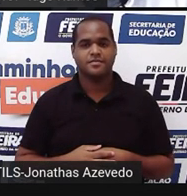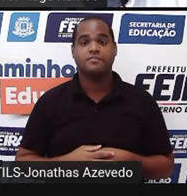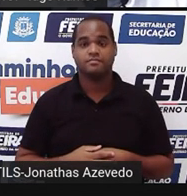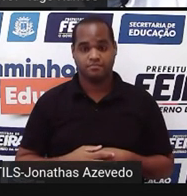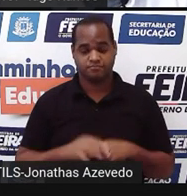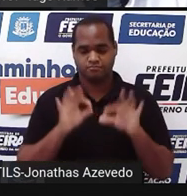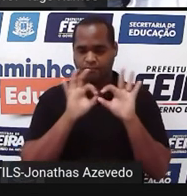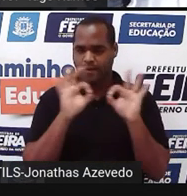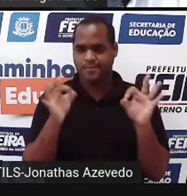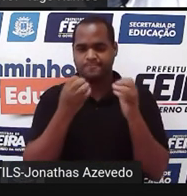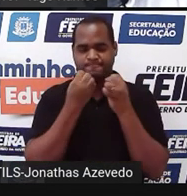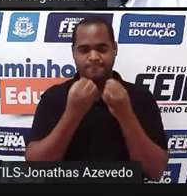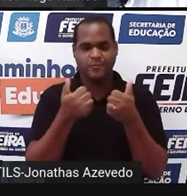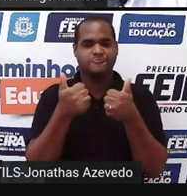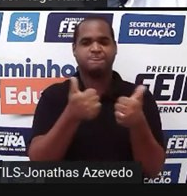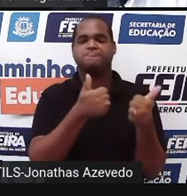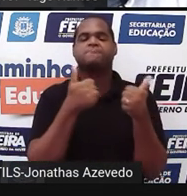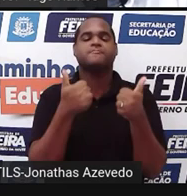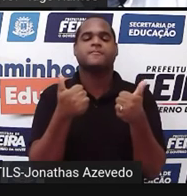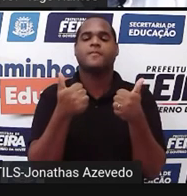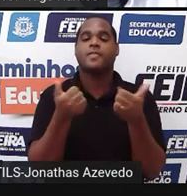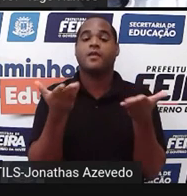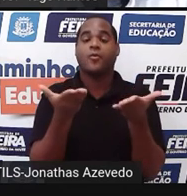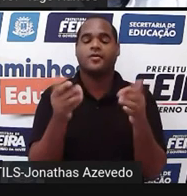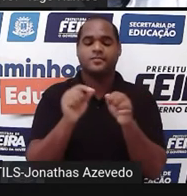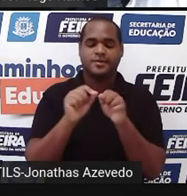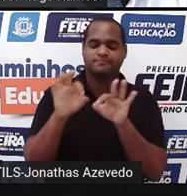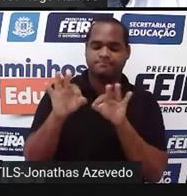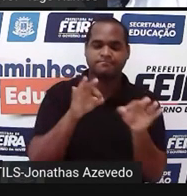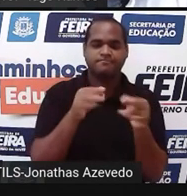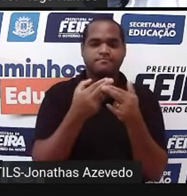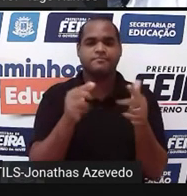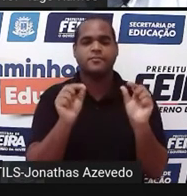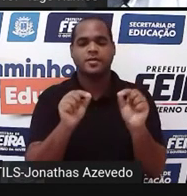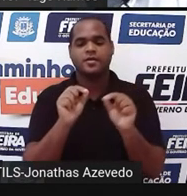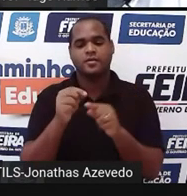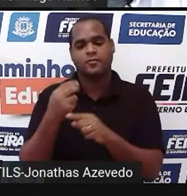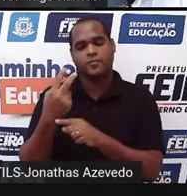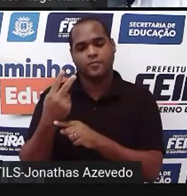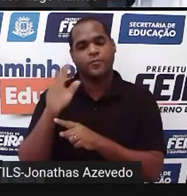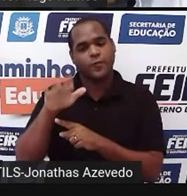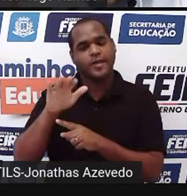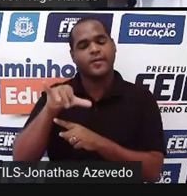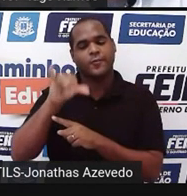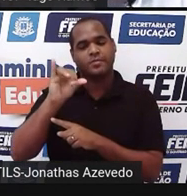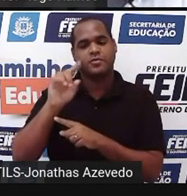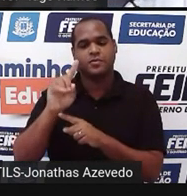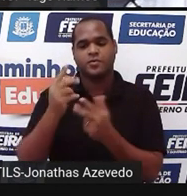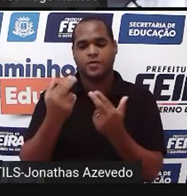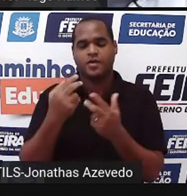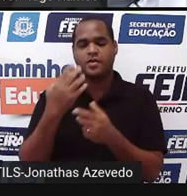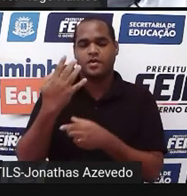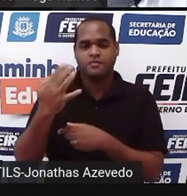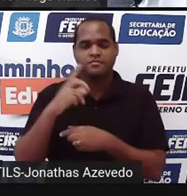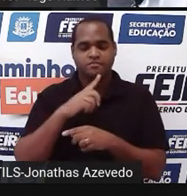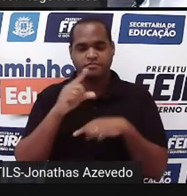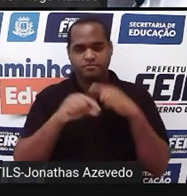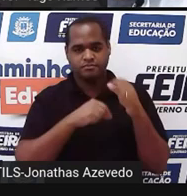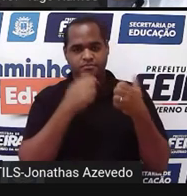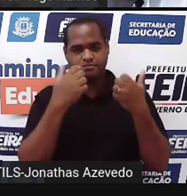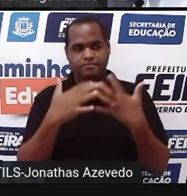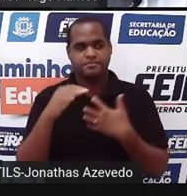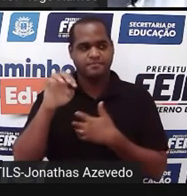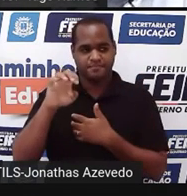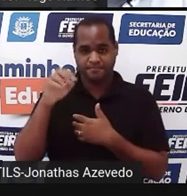um ótimo bacana E agora o que é que eu faço com esse Y = 4 vou escolha uma